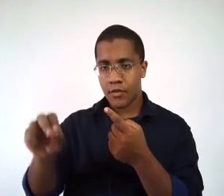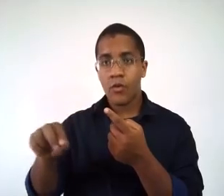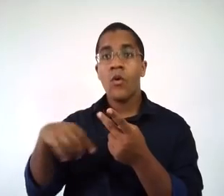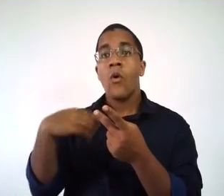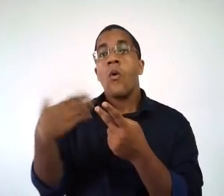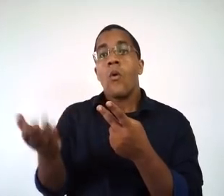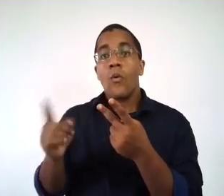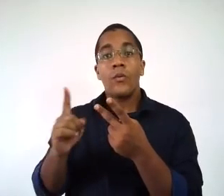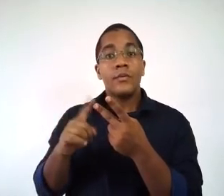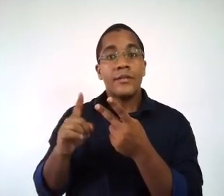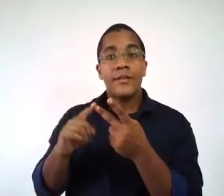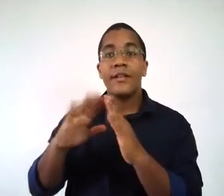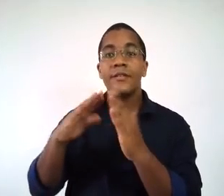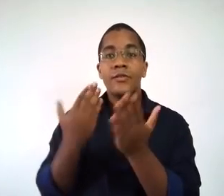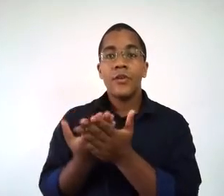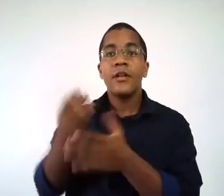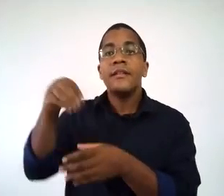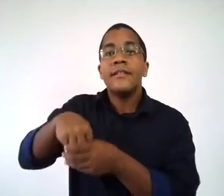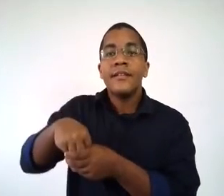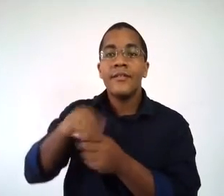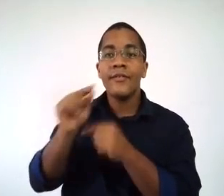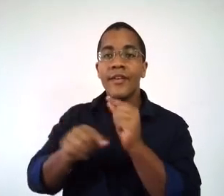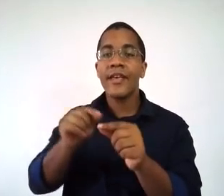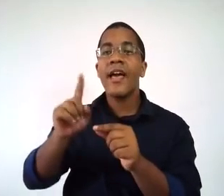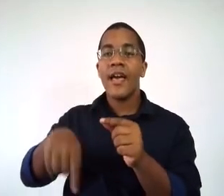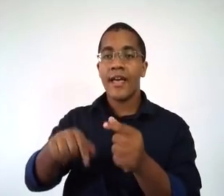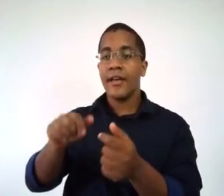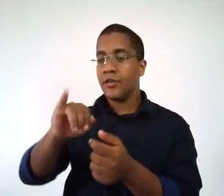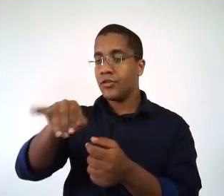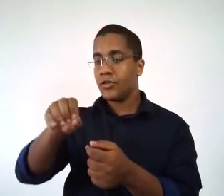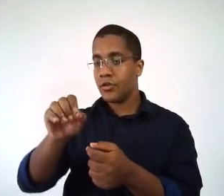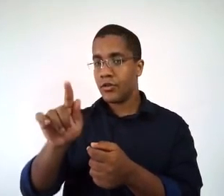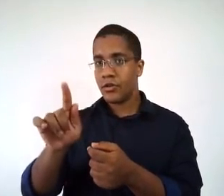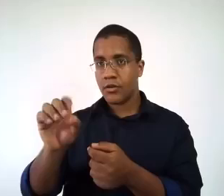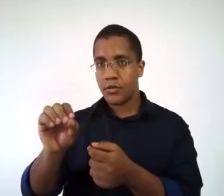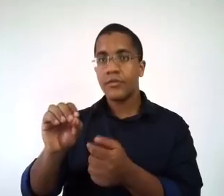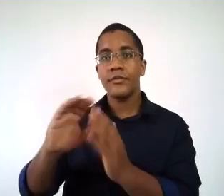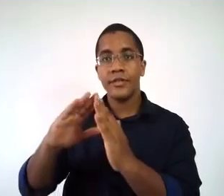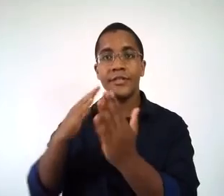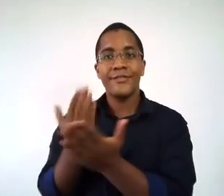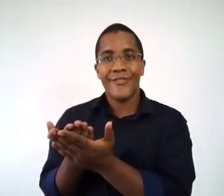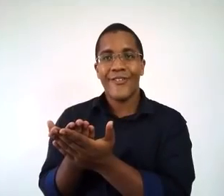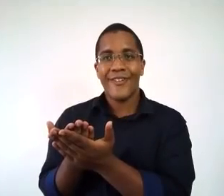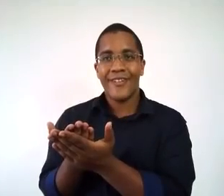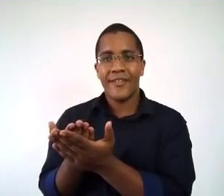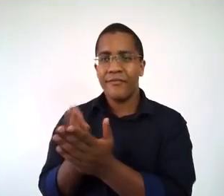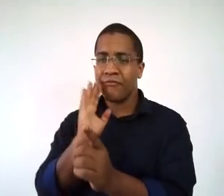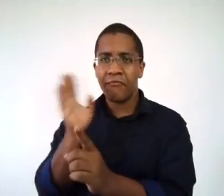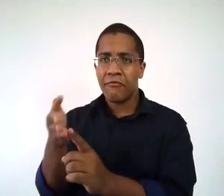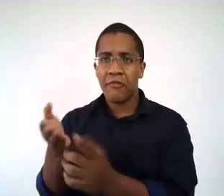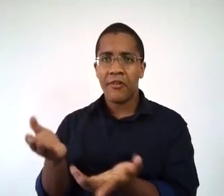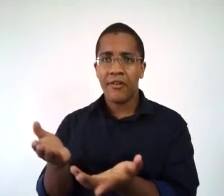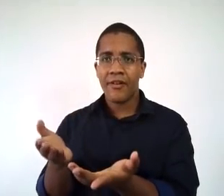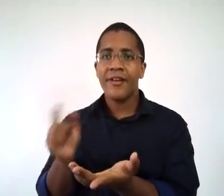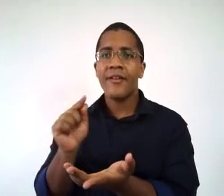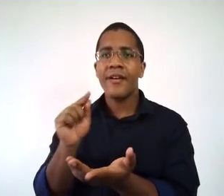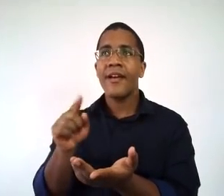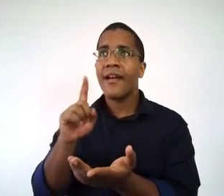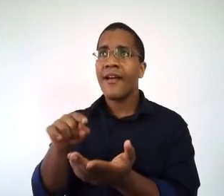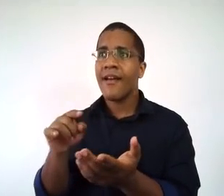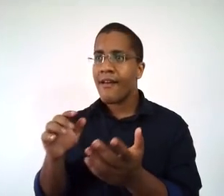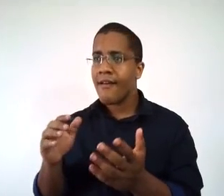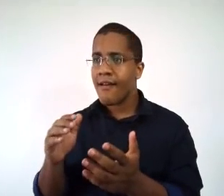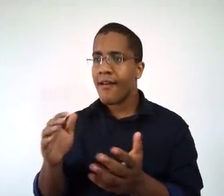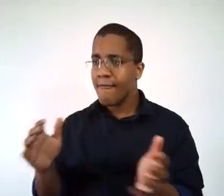jogos escolares. A sua prática favorece a aprendizagem dos movimentos das modalidades